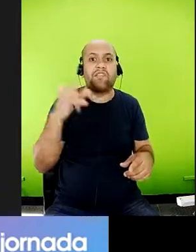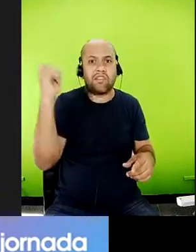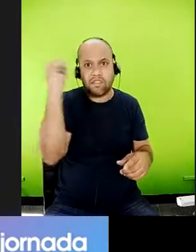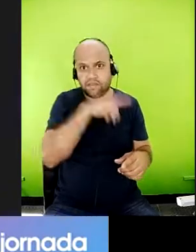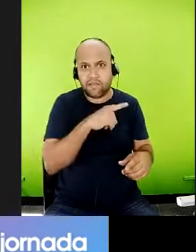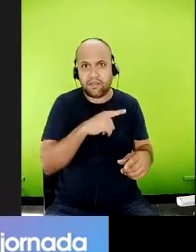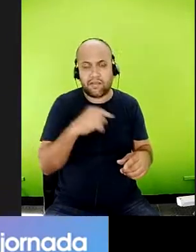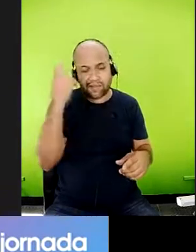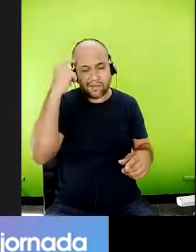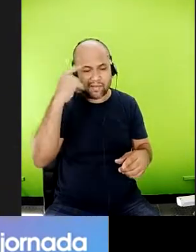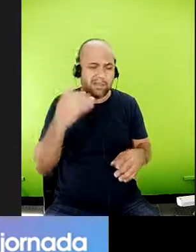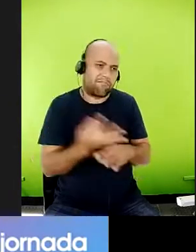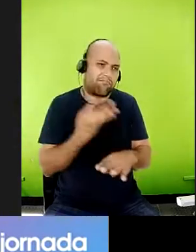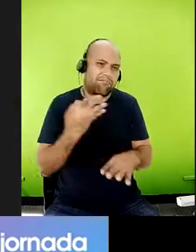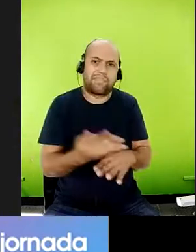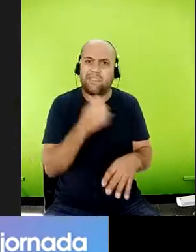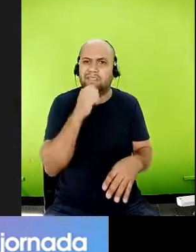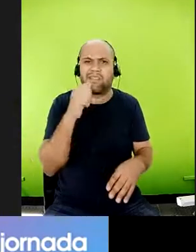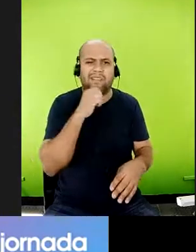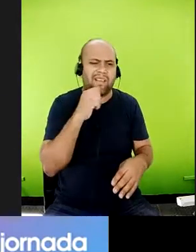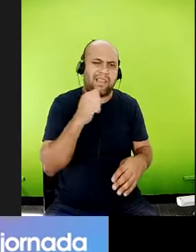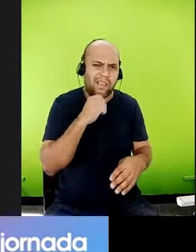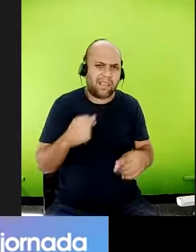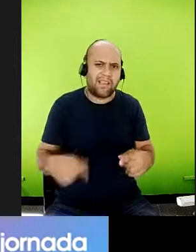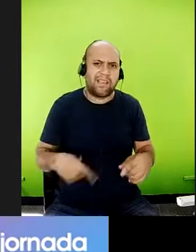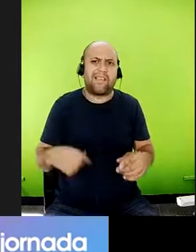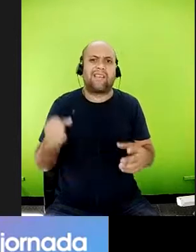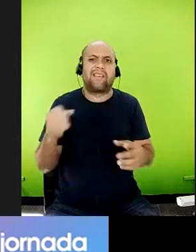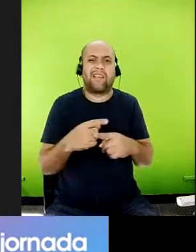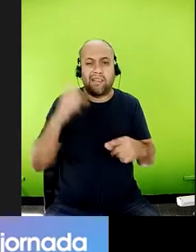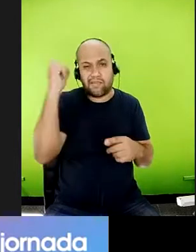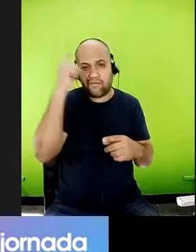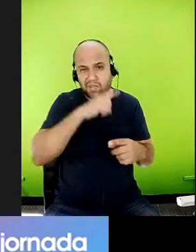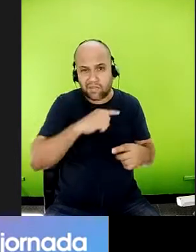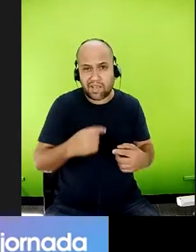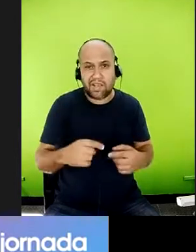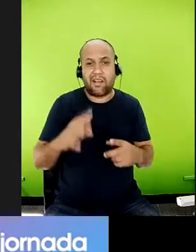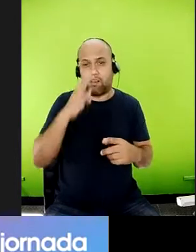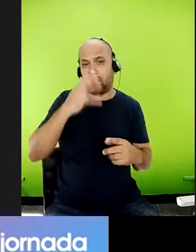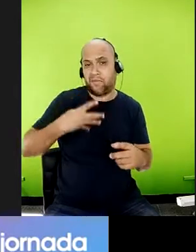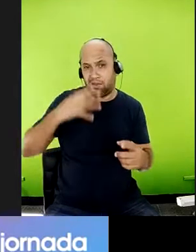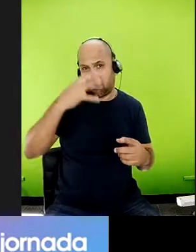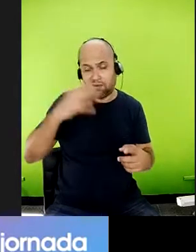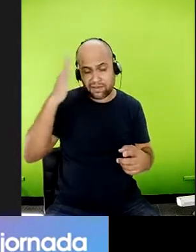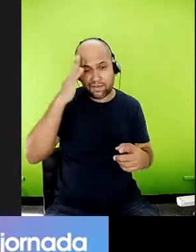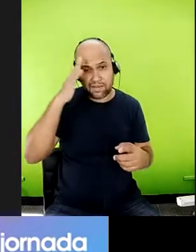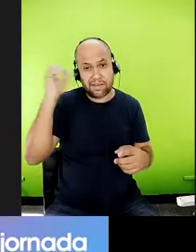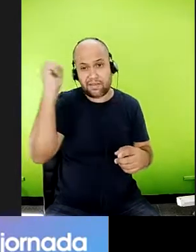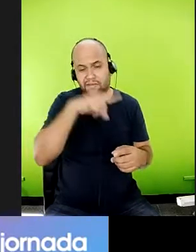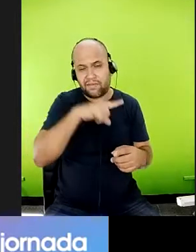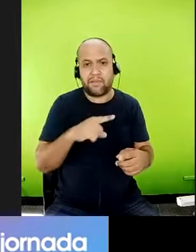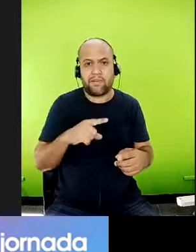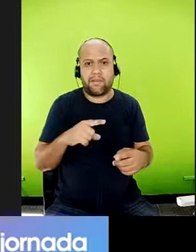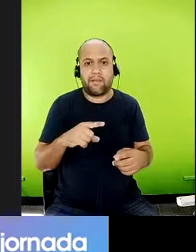vou aguentar é muita onda na cara não tá dando é muito tapa é e é difícil mesmo tem disso